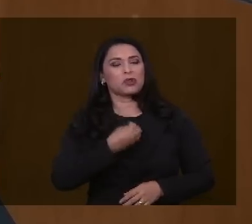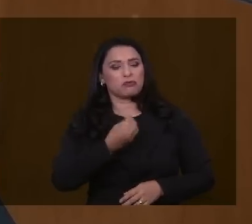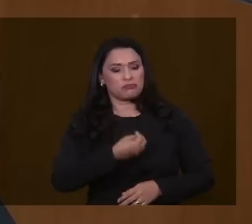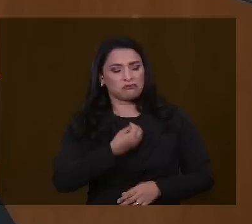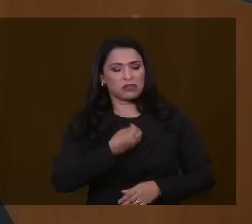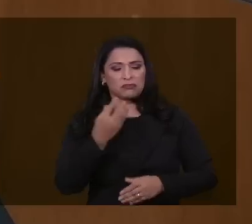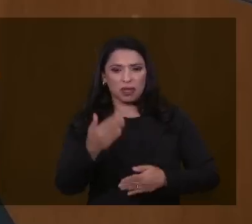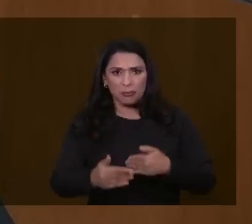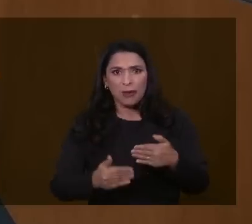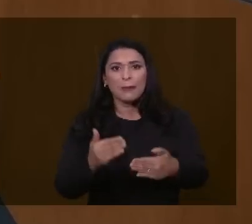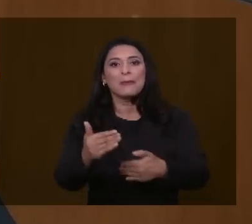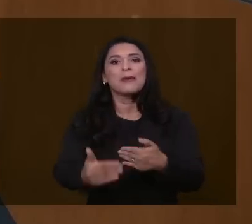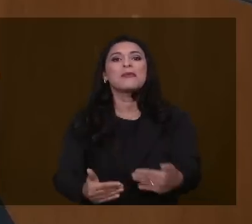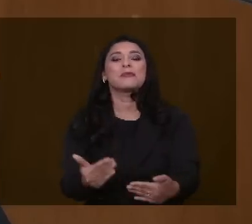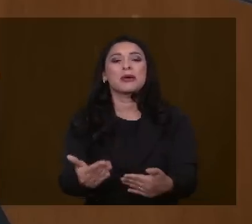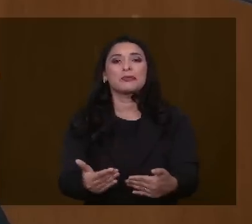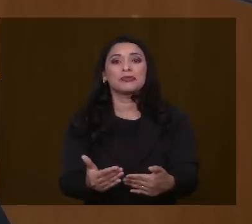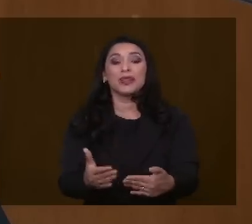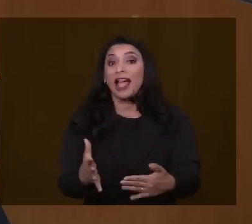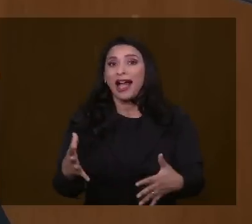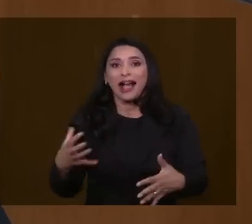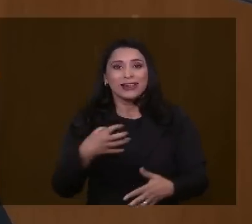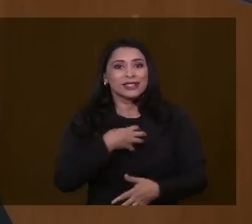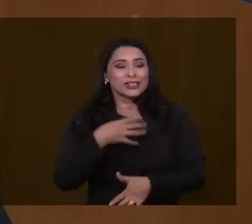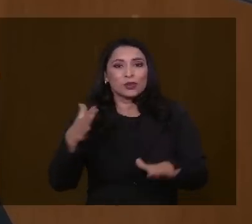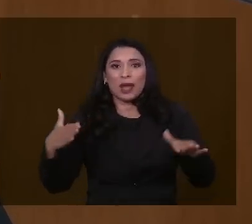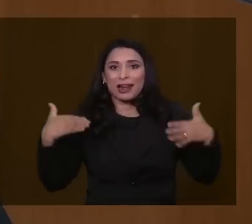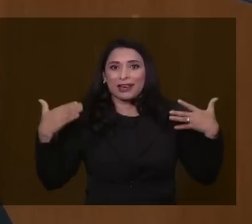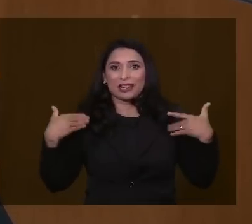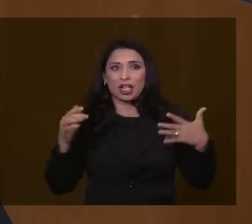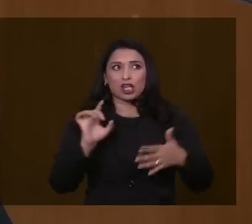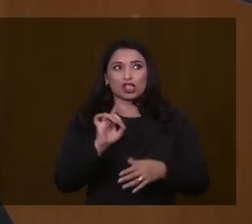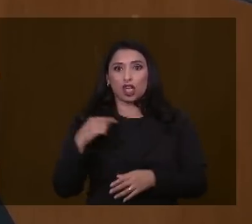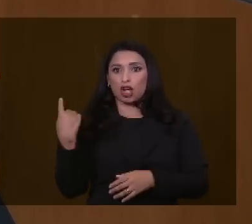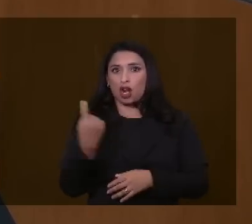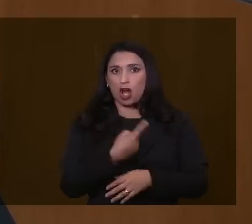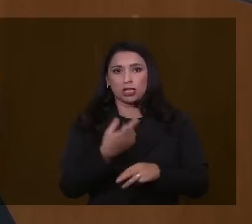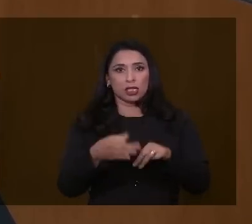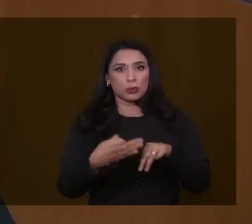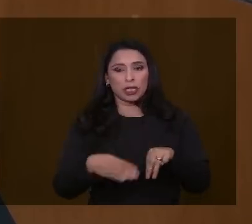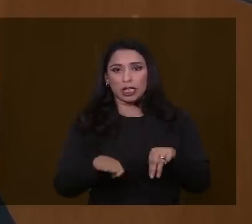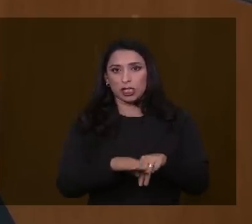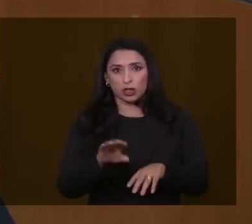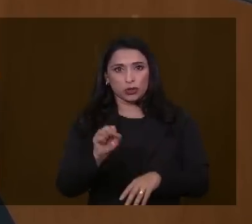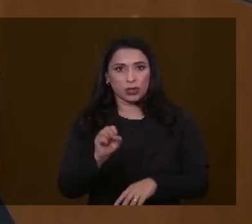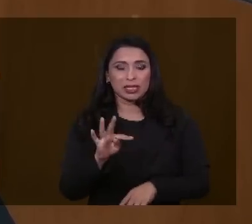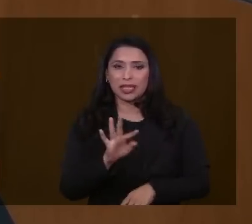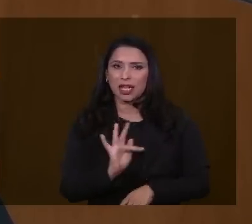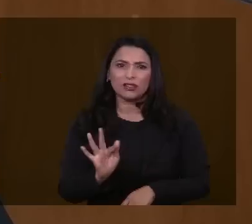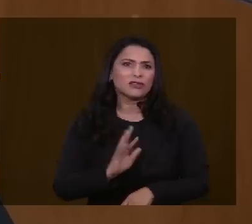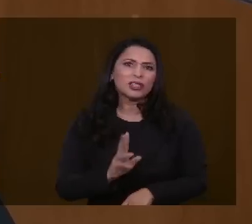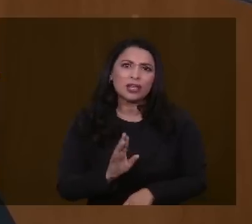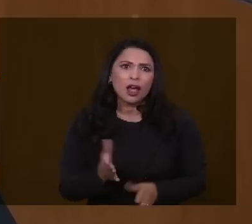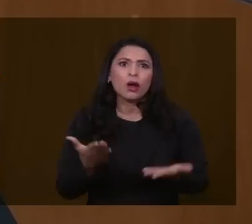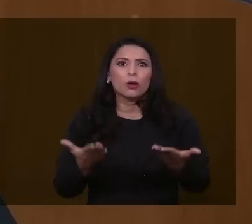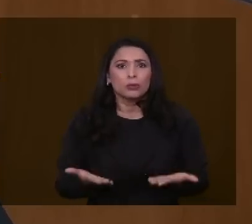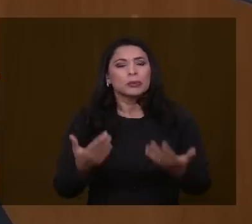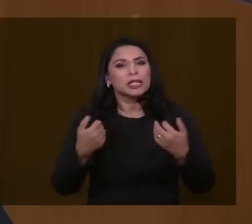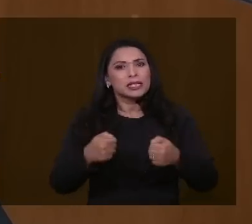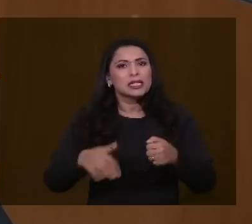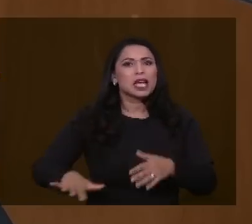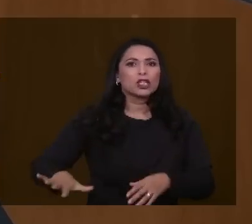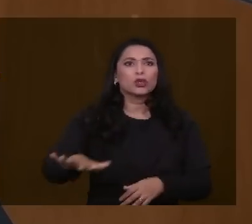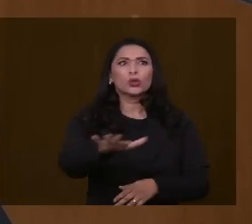A alegria não pode ser apenas nossa, membros da Corte. Dela comunga, ou deveria comungar,